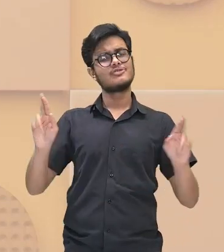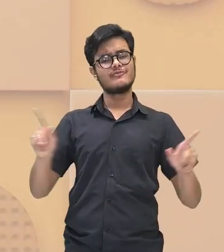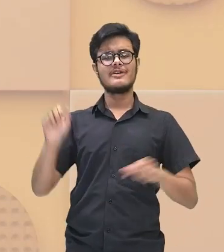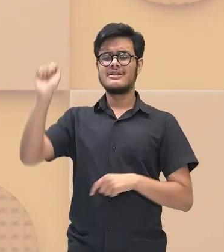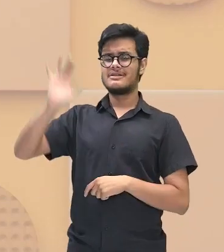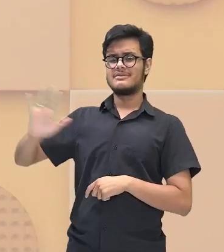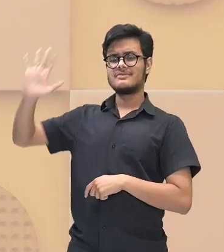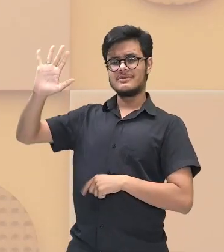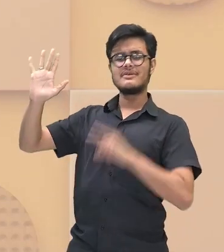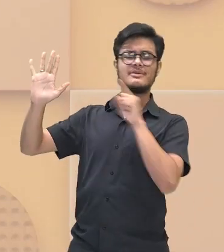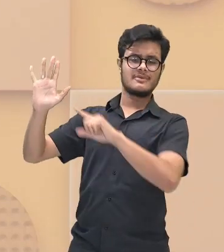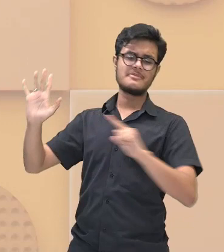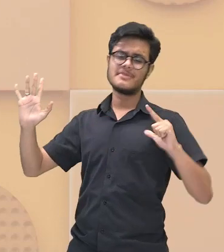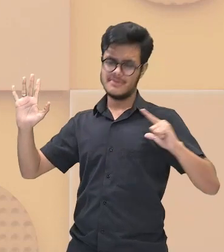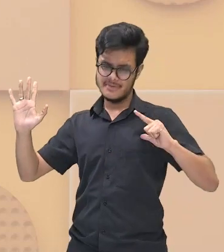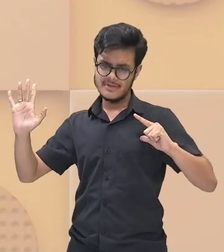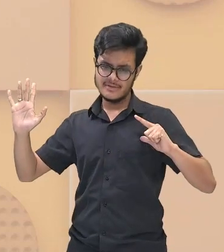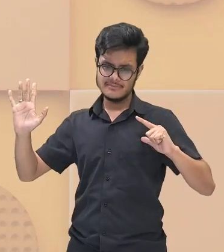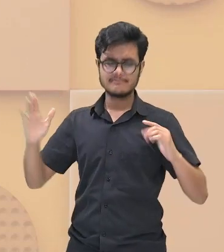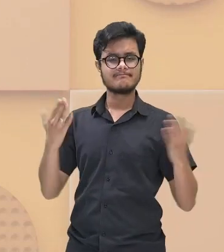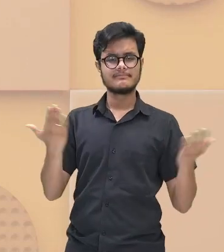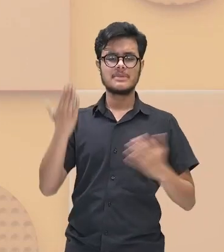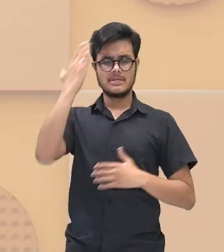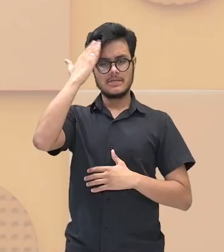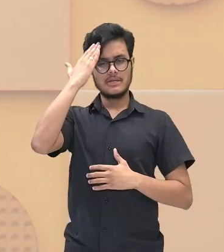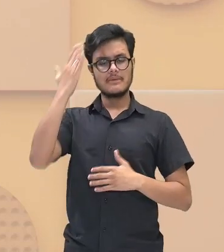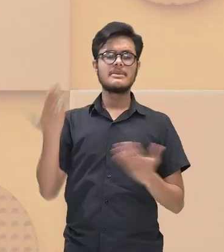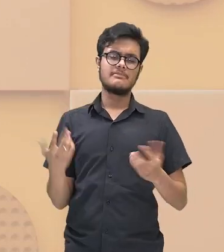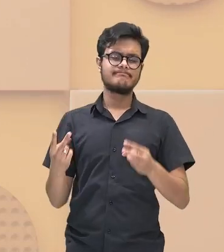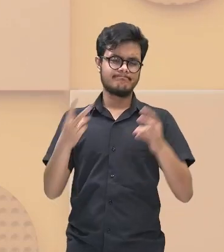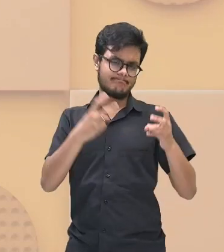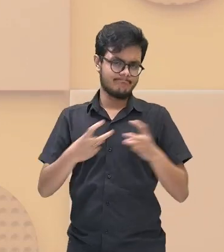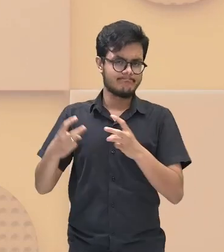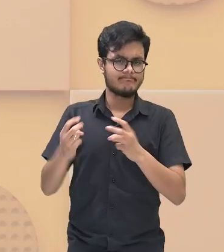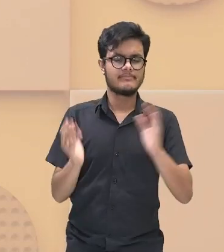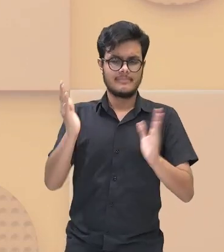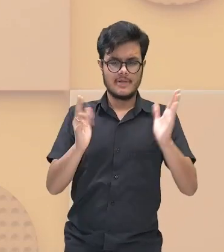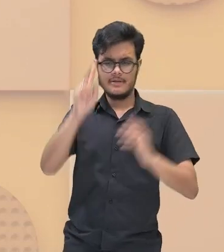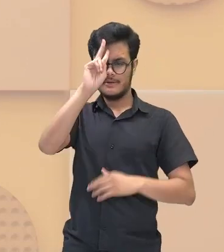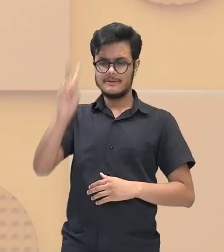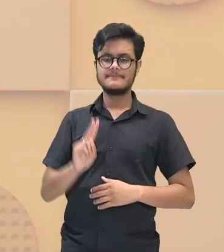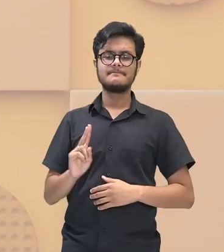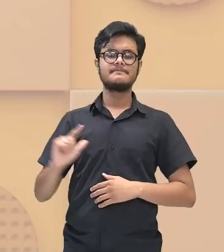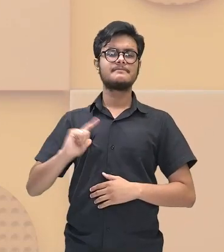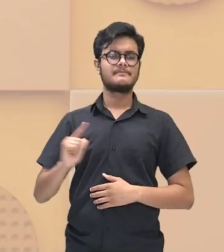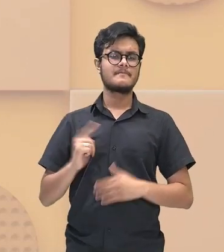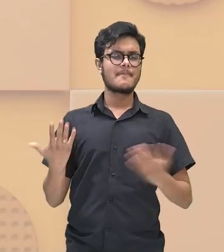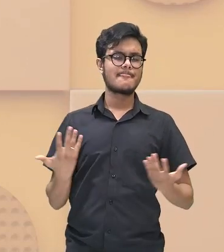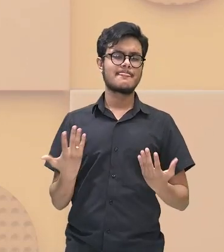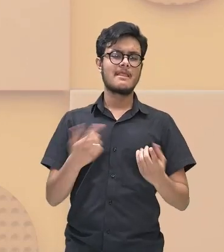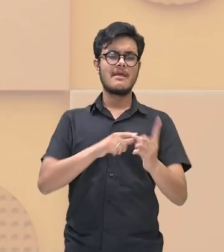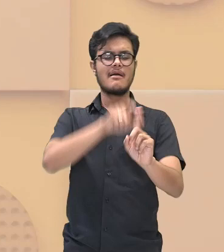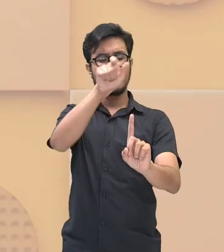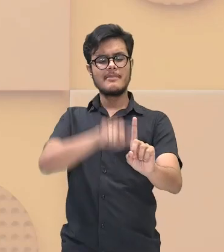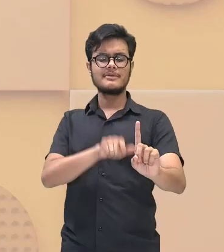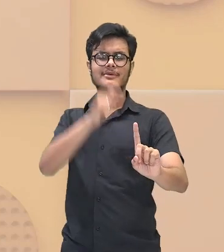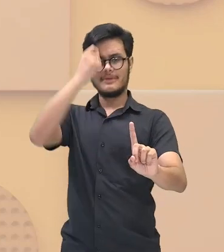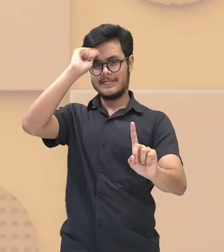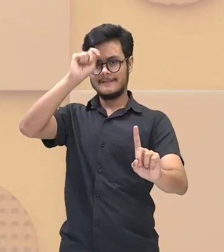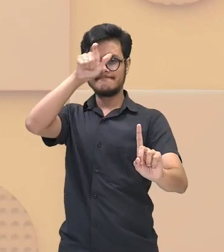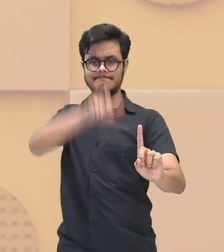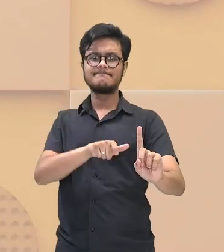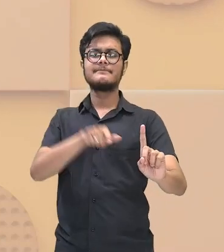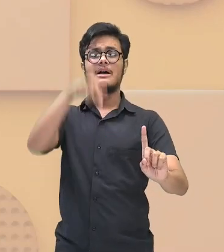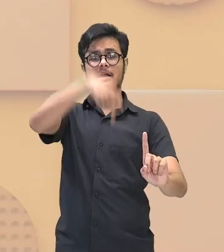nós acabamos ali conhecendo e observando por conta desses negros, né, africanos terem vindo